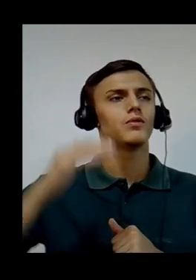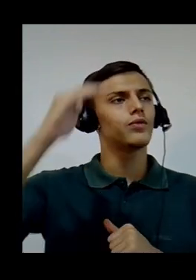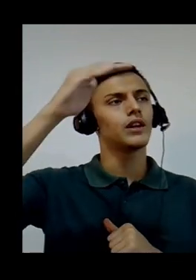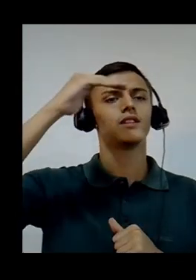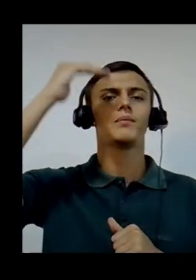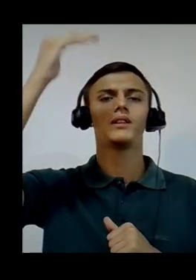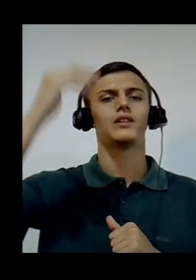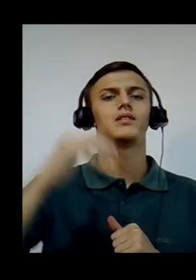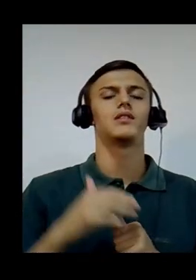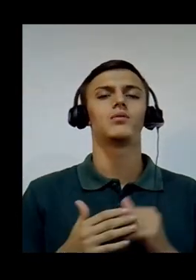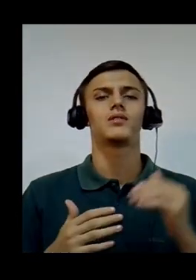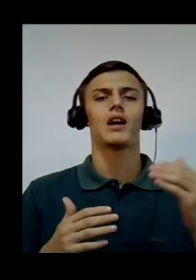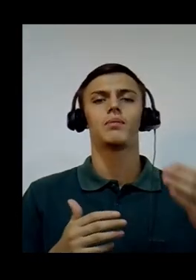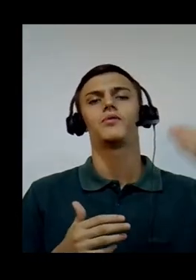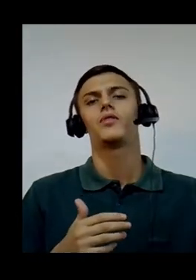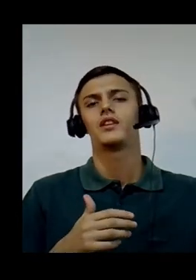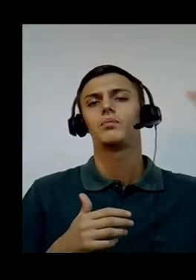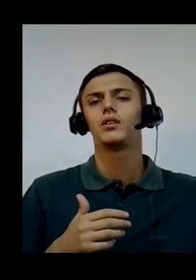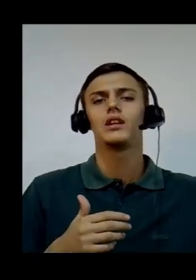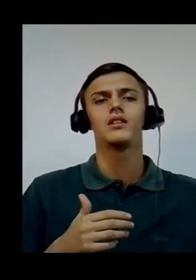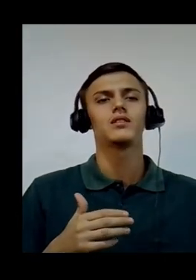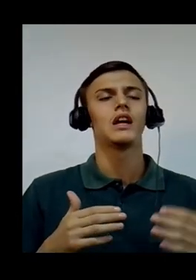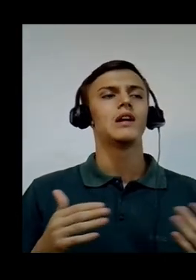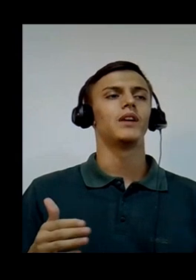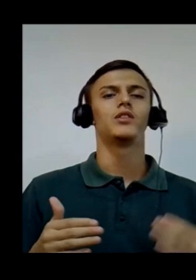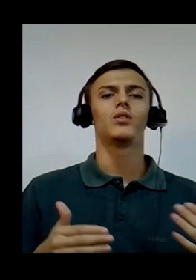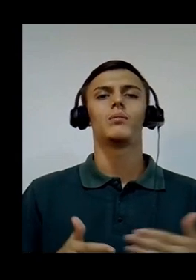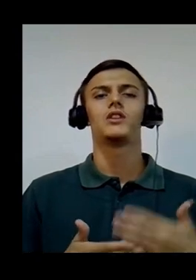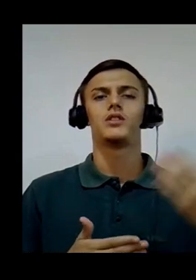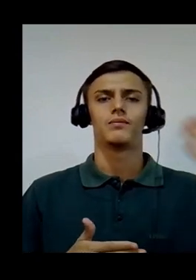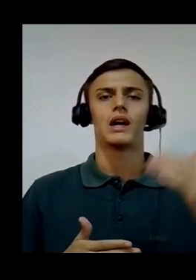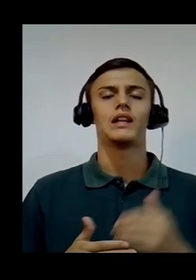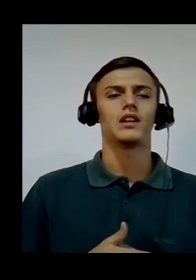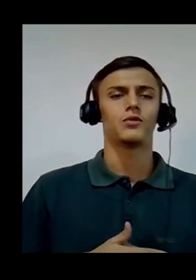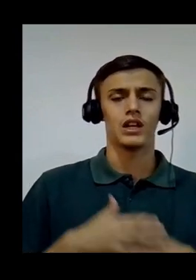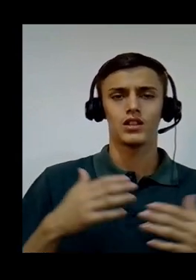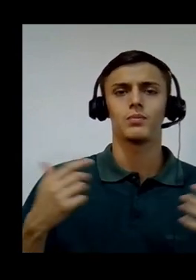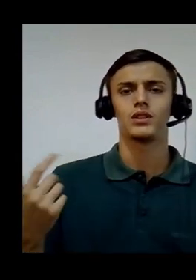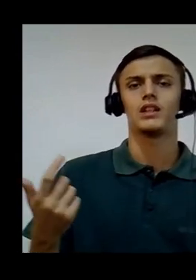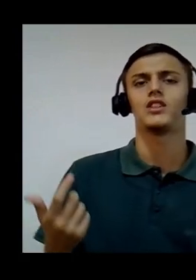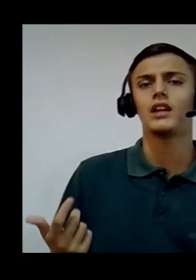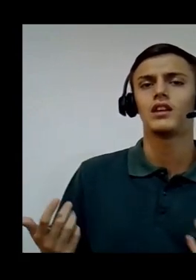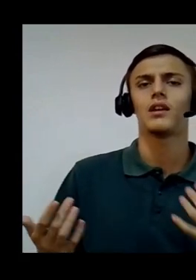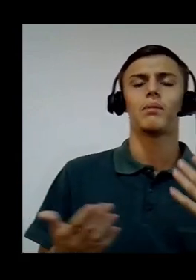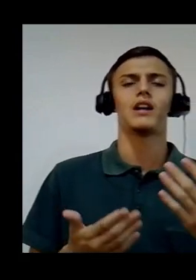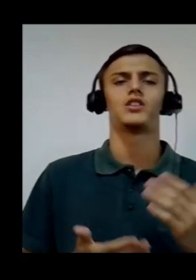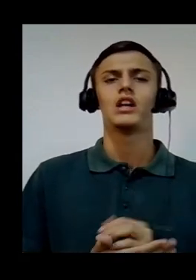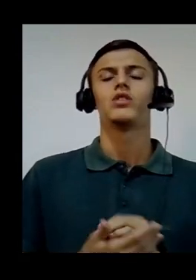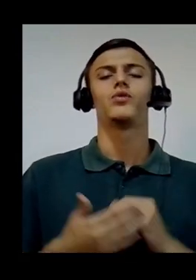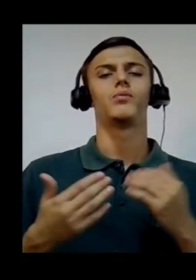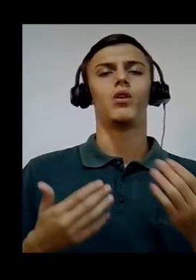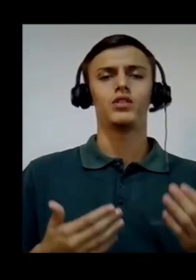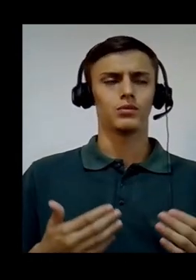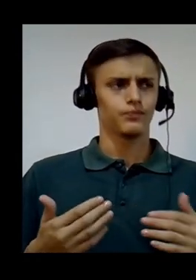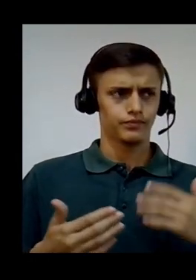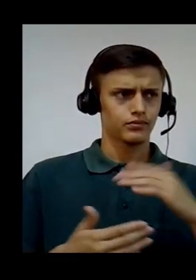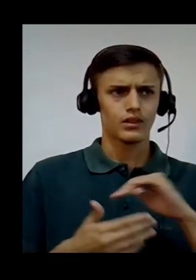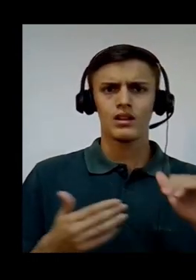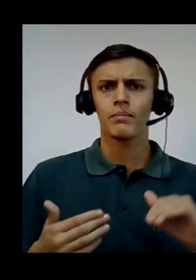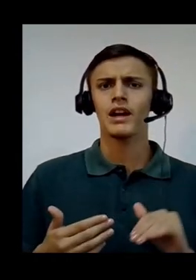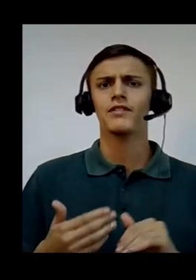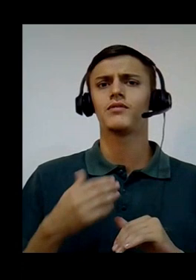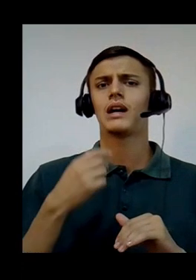nenhum problema? Fora das dependências. Então sai para fora das portarias, né? Normalmente ali na frente das portarias já tem a parte do